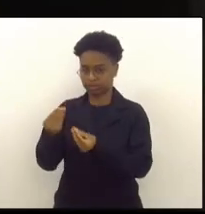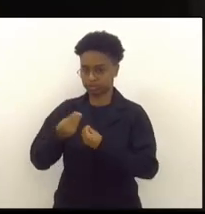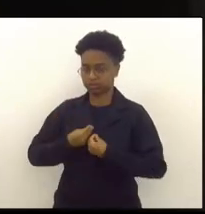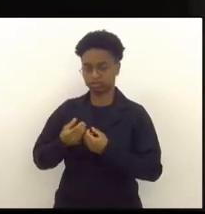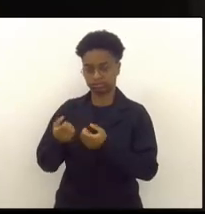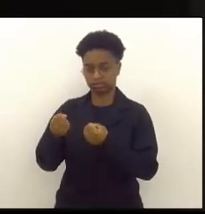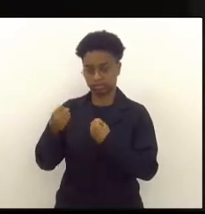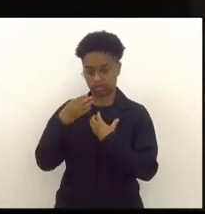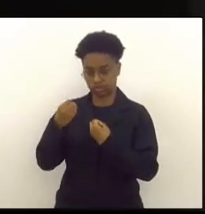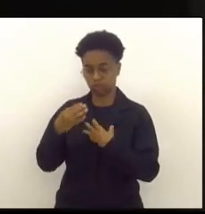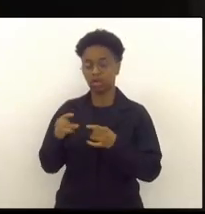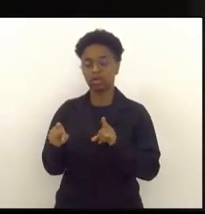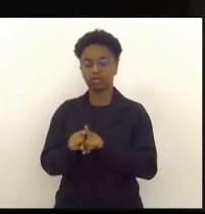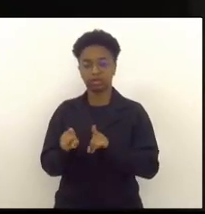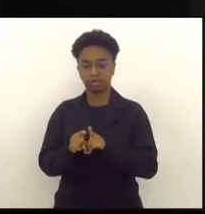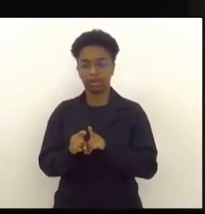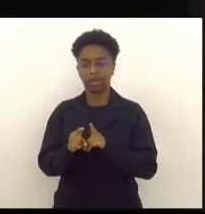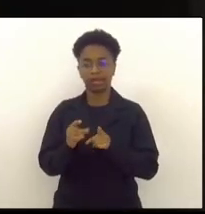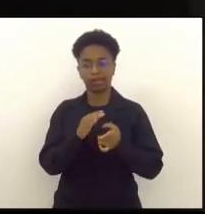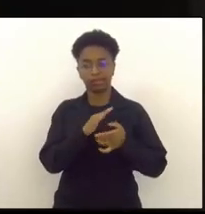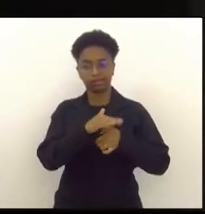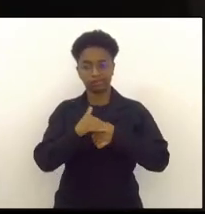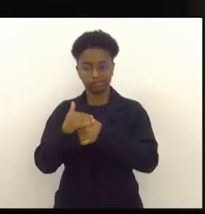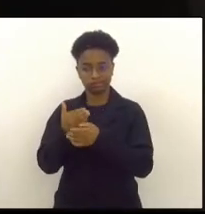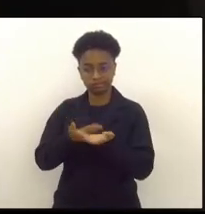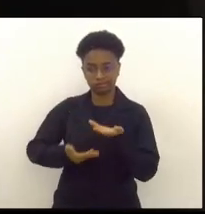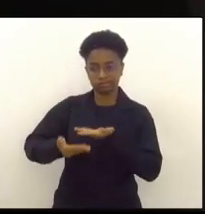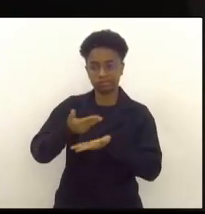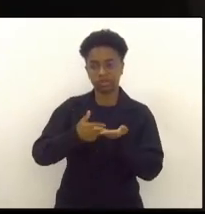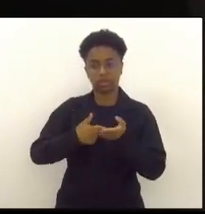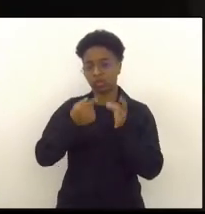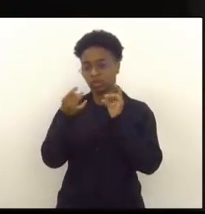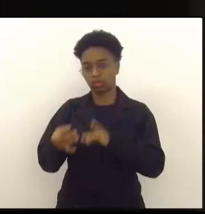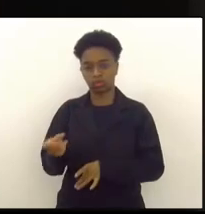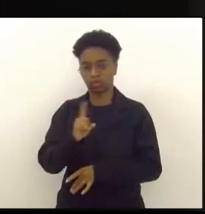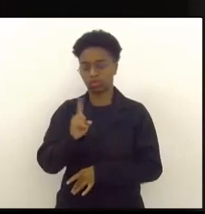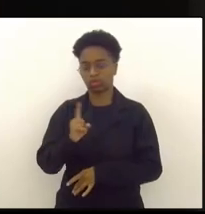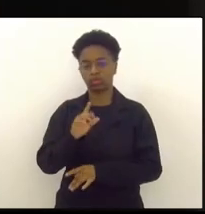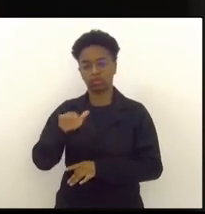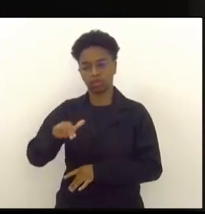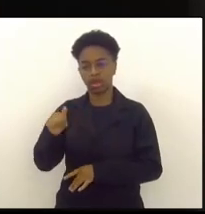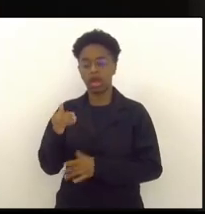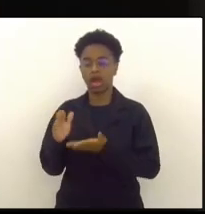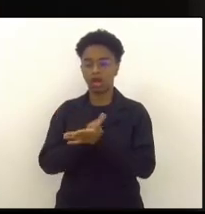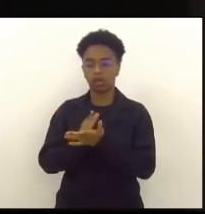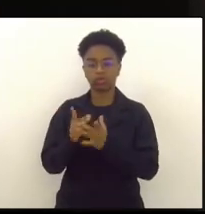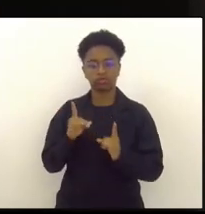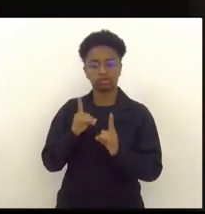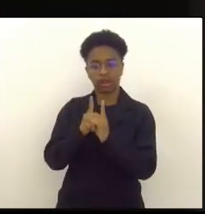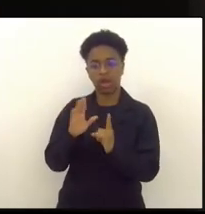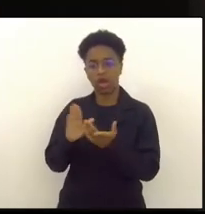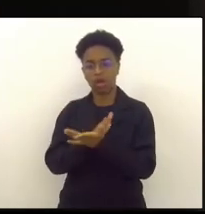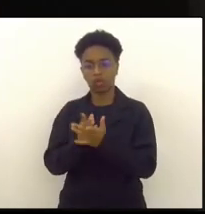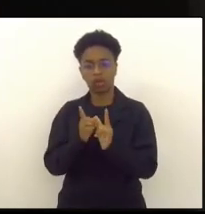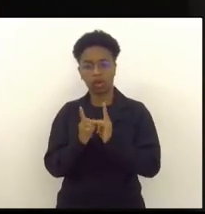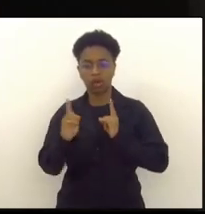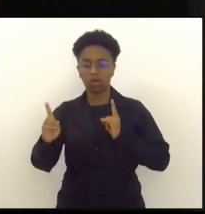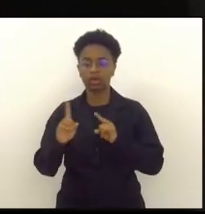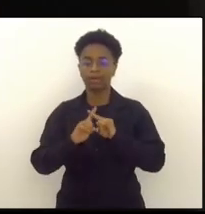coragem, e todos aqueles laços de afeto, sinto muito, não os deixarei jamais. Uns mais perto, outros mais longe, mas quero dizer,